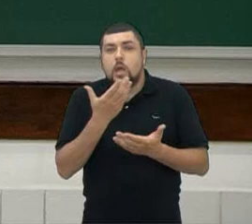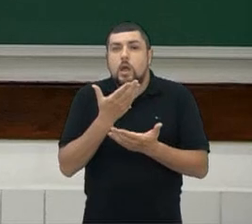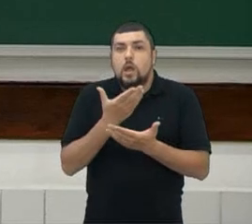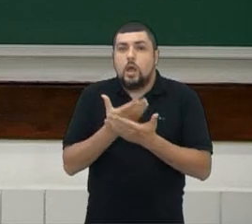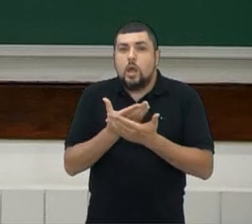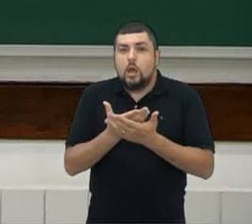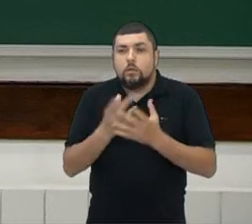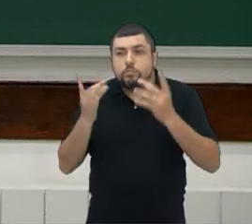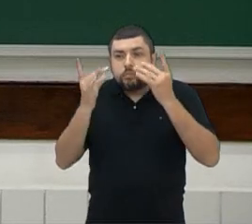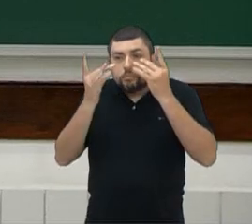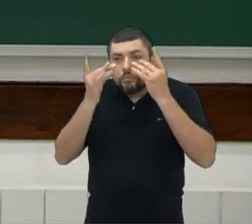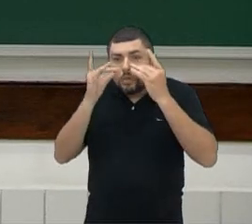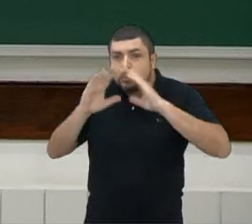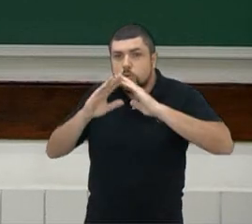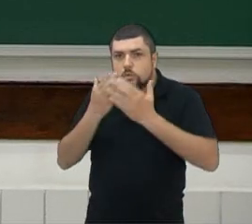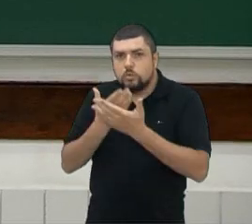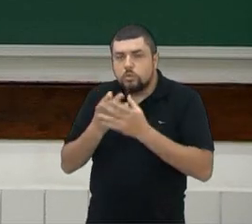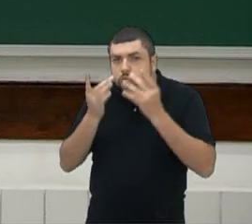estamos estudando,